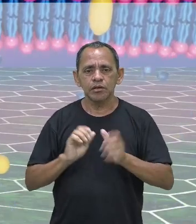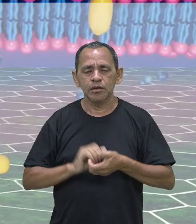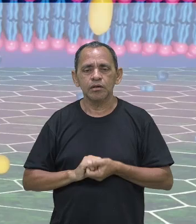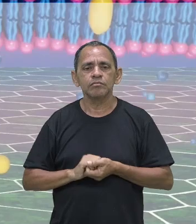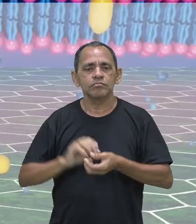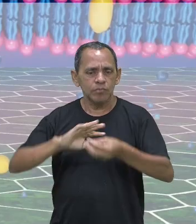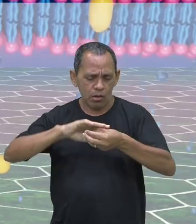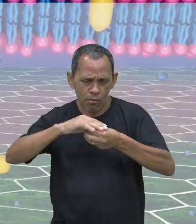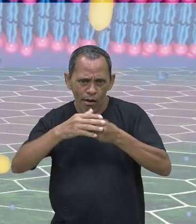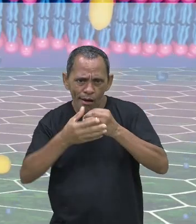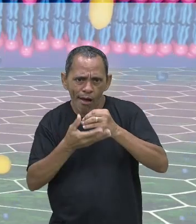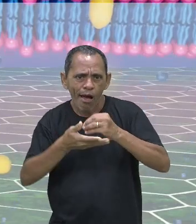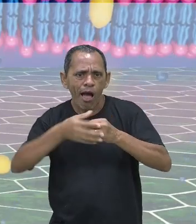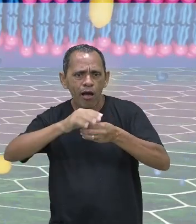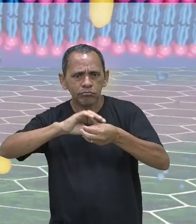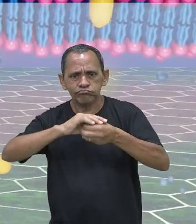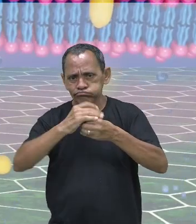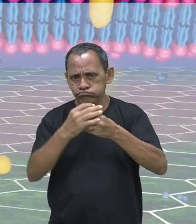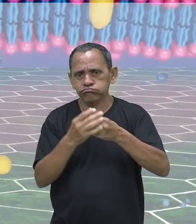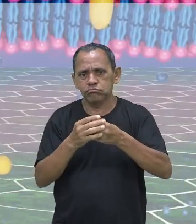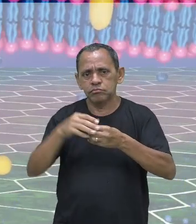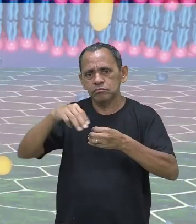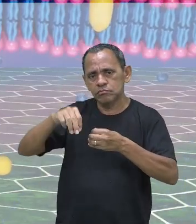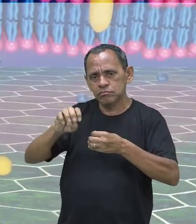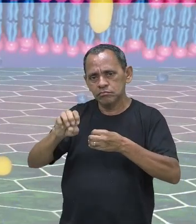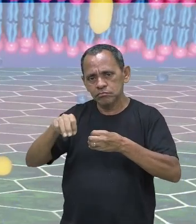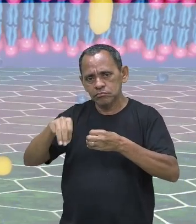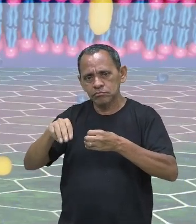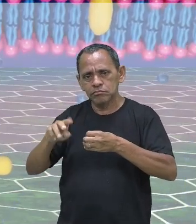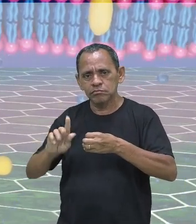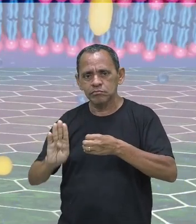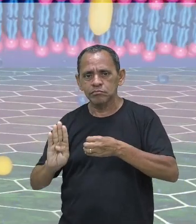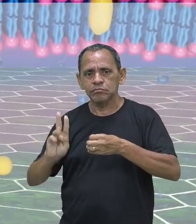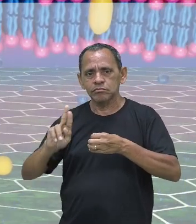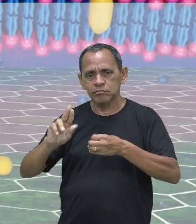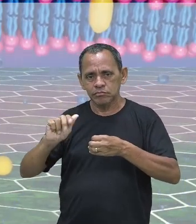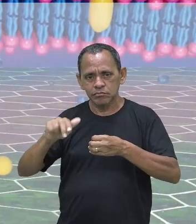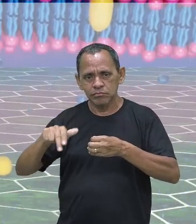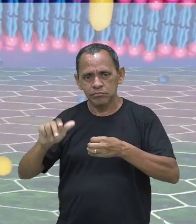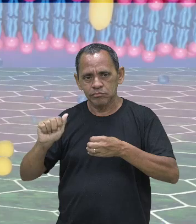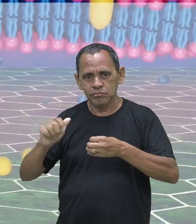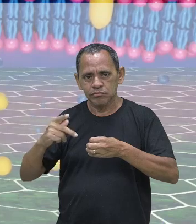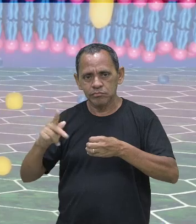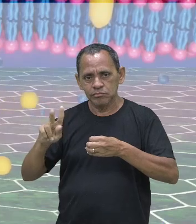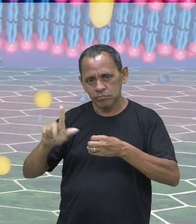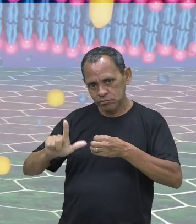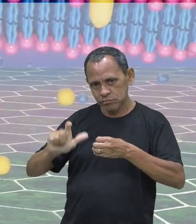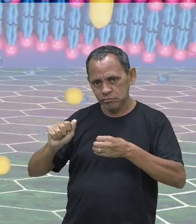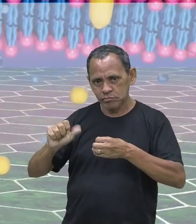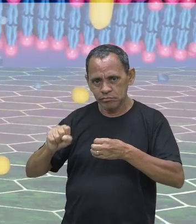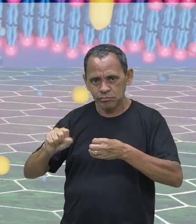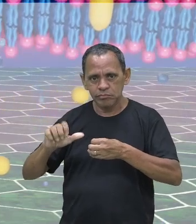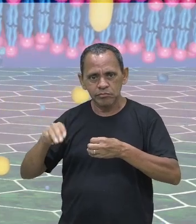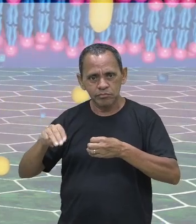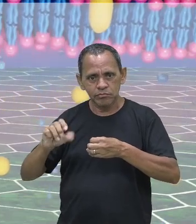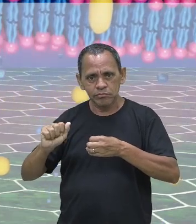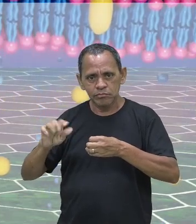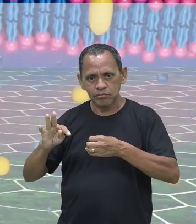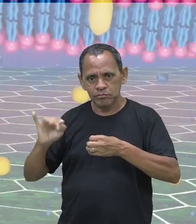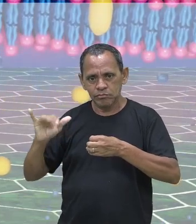membrana plasmática. E vocês sabiam que os seres vivos possuem membrana